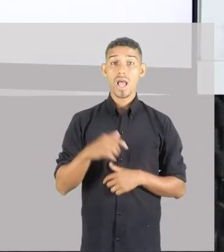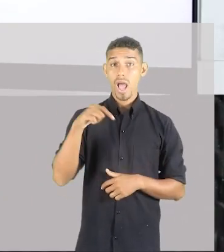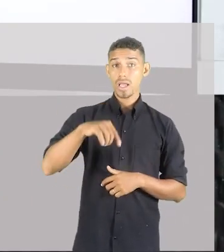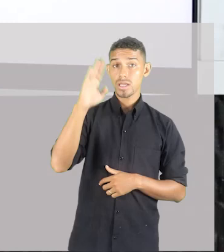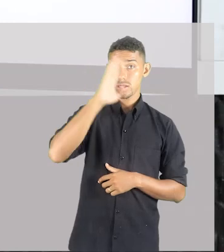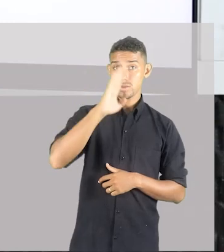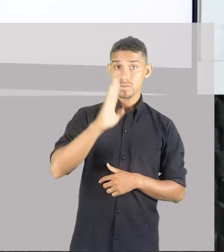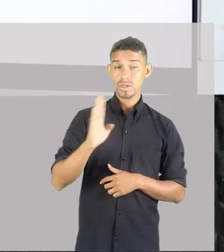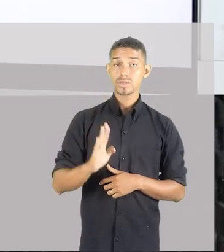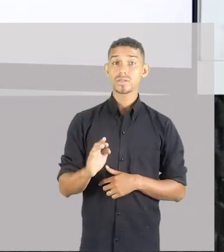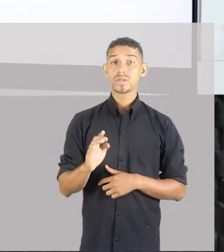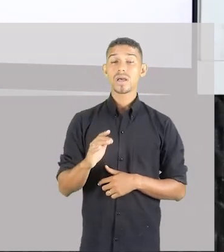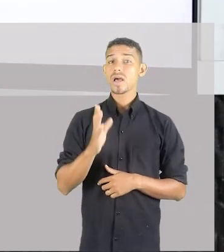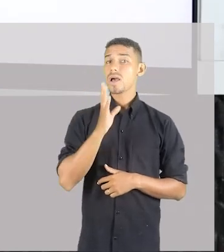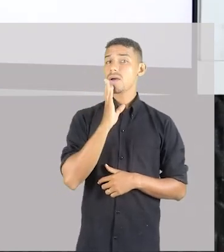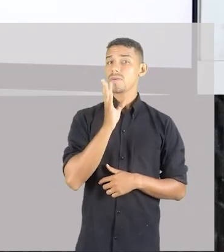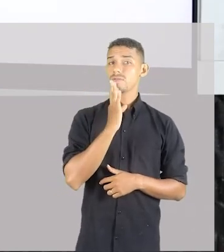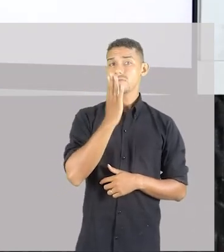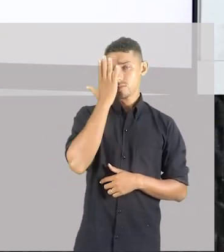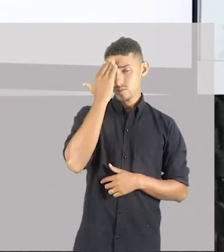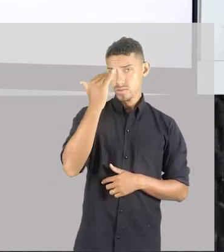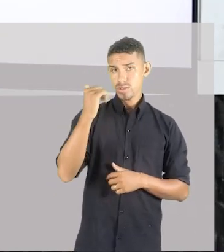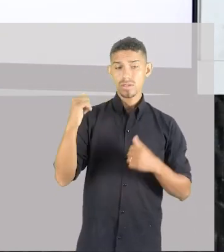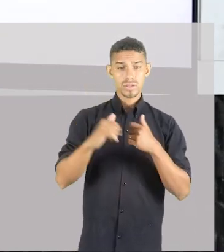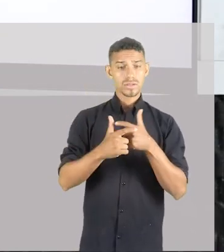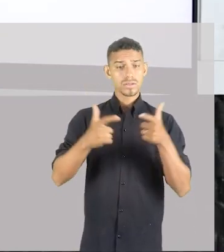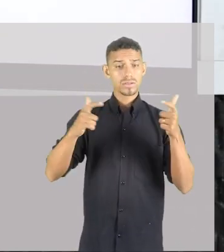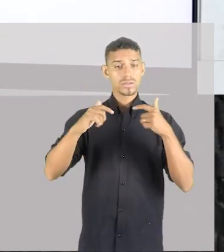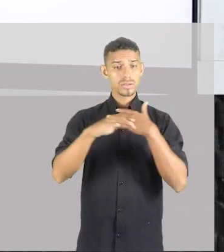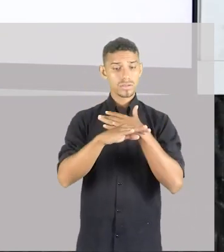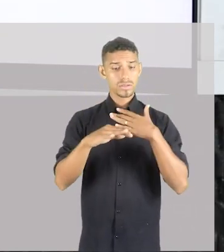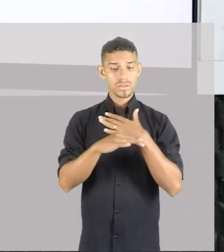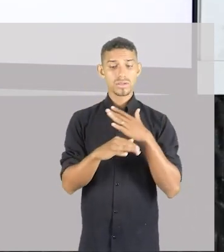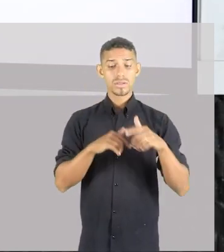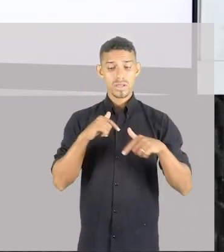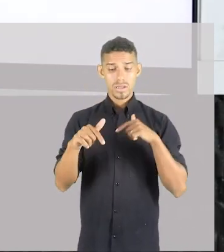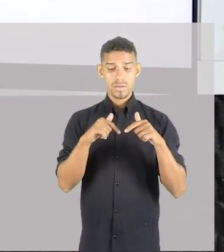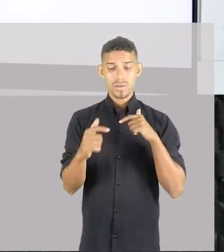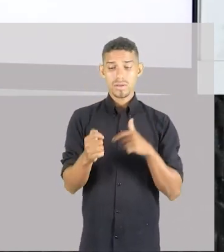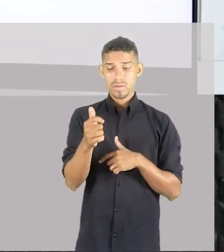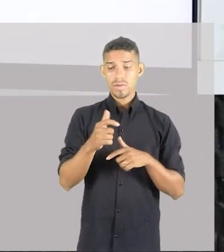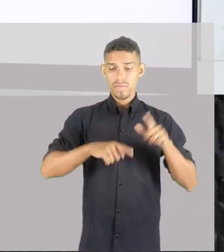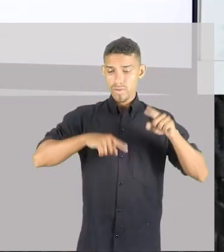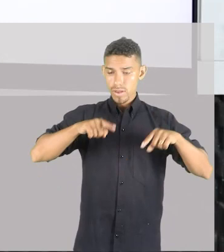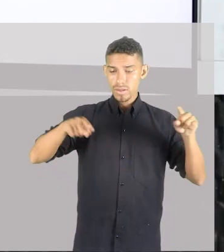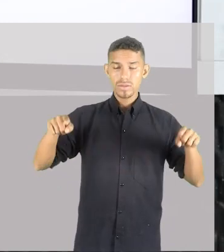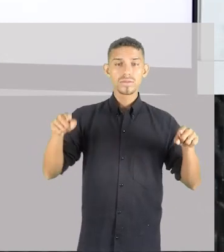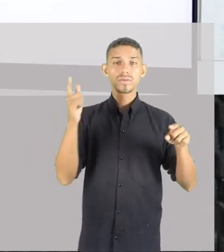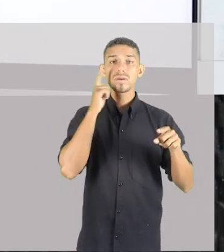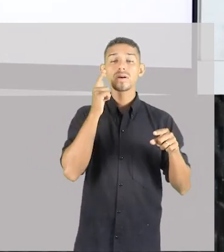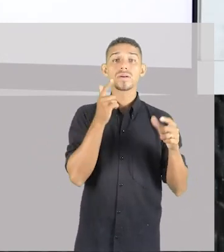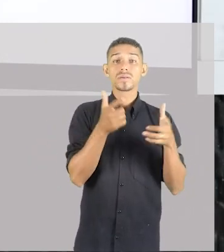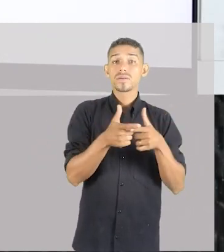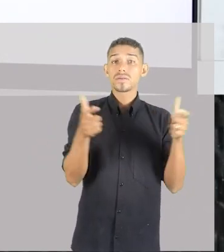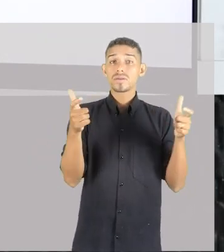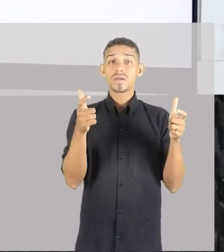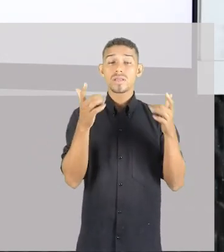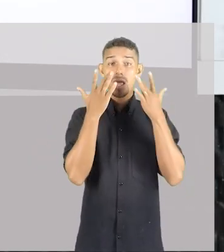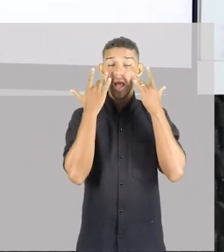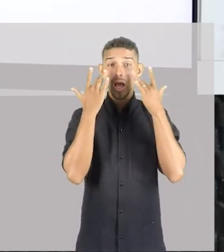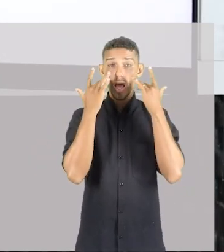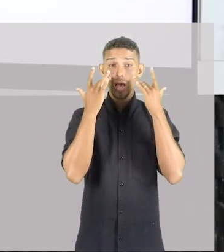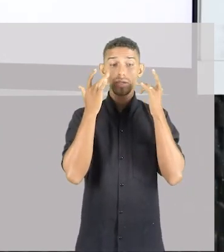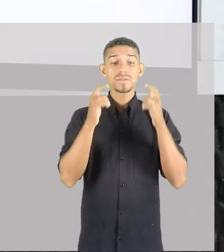no Brasil ele é mais conhecido em grandes cidades aqui em São luí o pessoal trabalha pouco com essa variação da do da arte